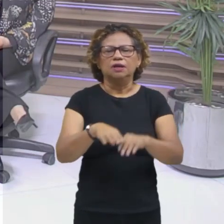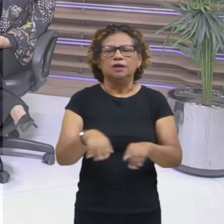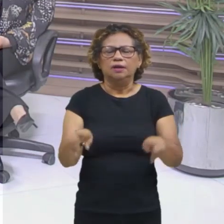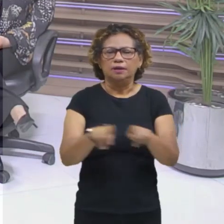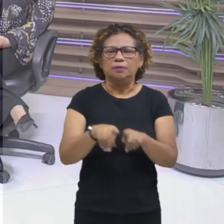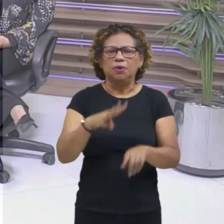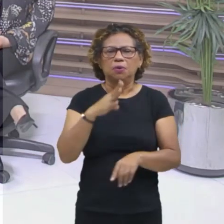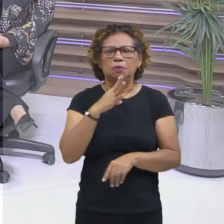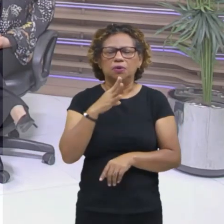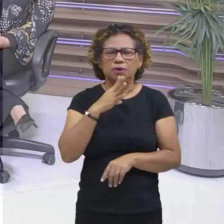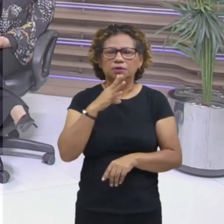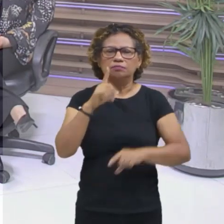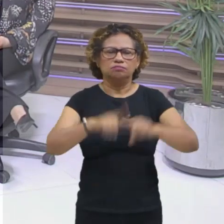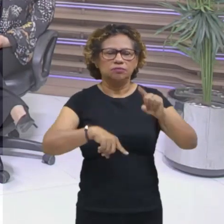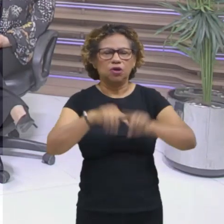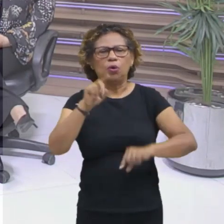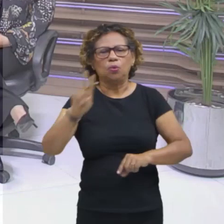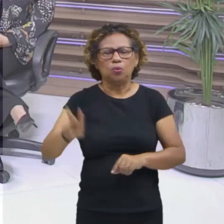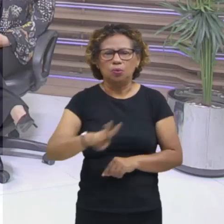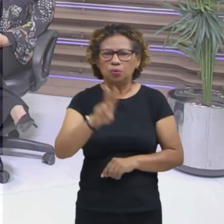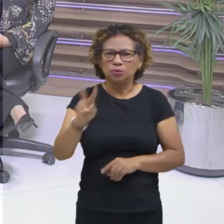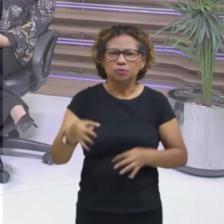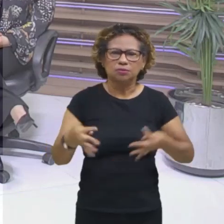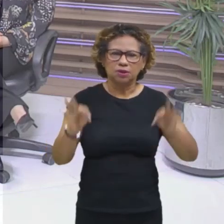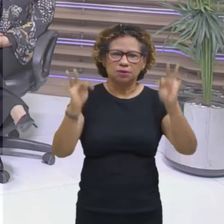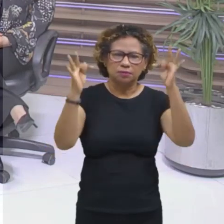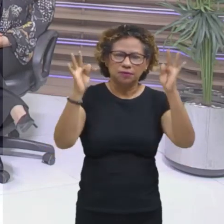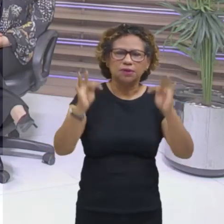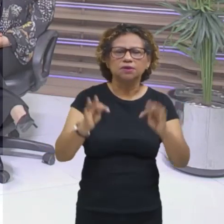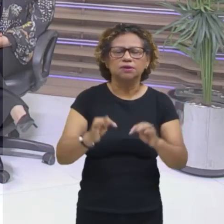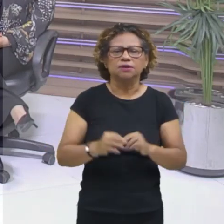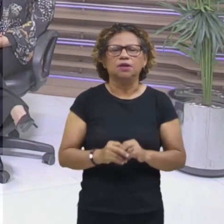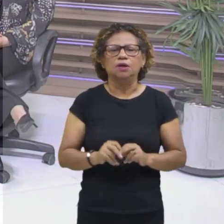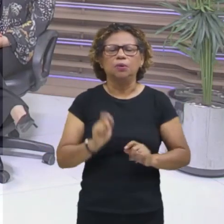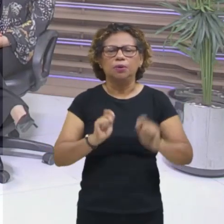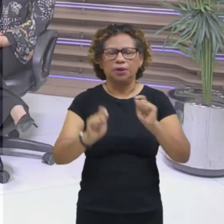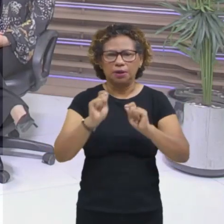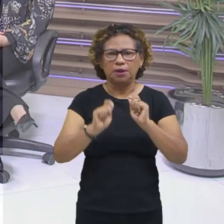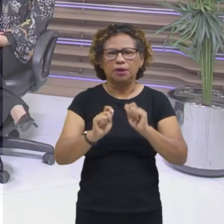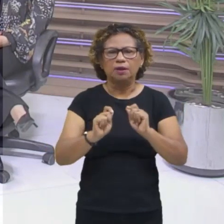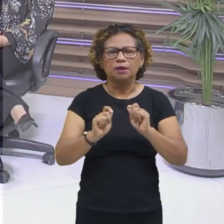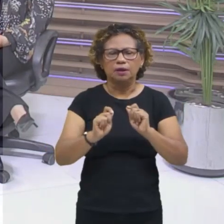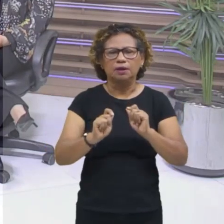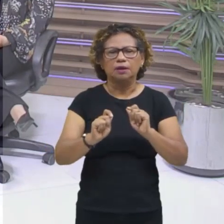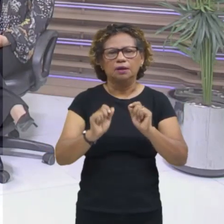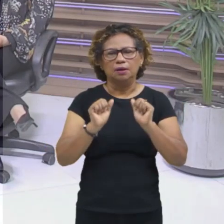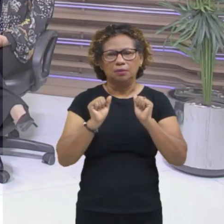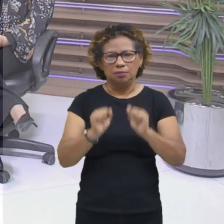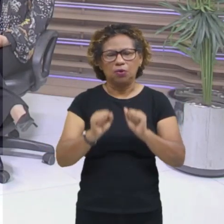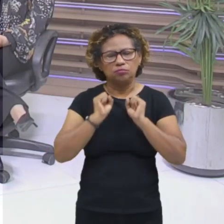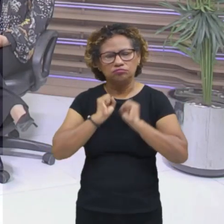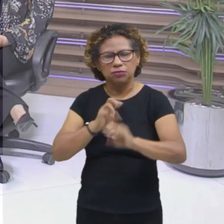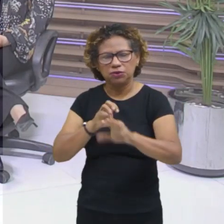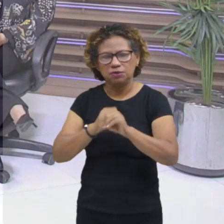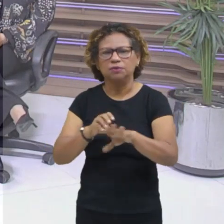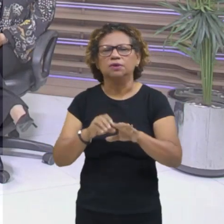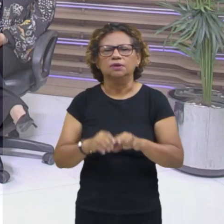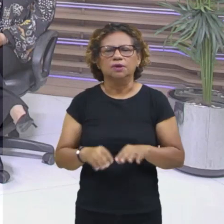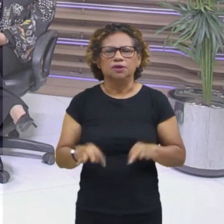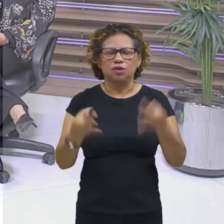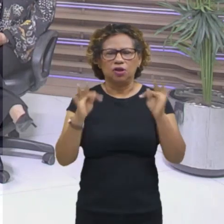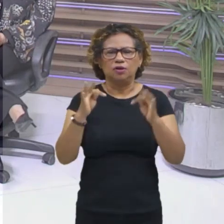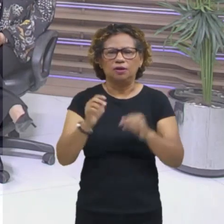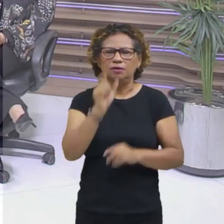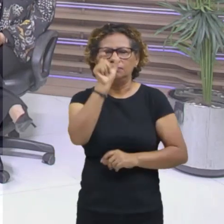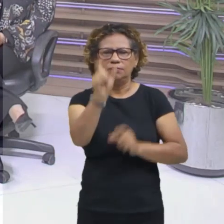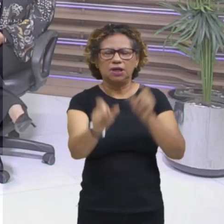por meio das ferramentas, as mais variadas, sobretudo no que pode oferecer a tecnologia. Gostei da fala do professor Novo. A gente está